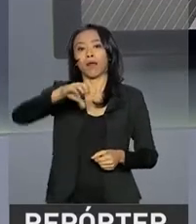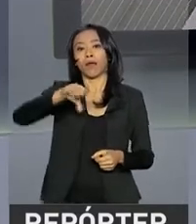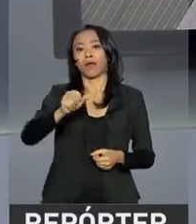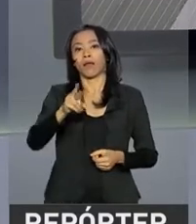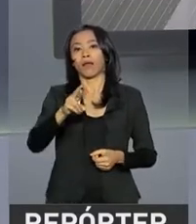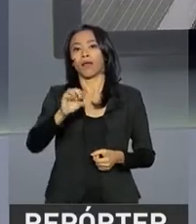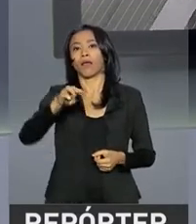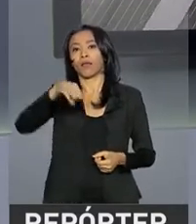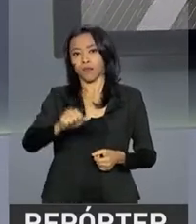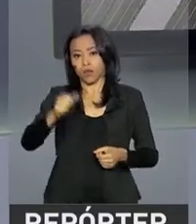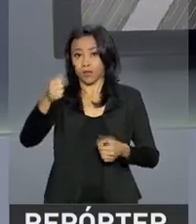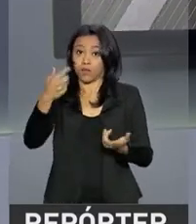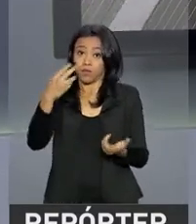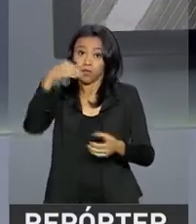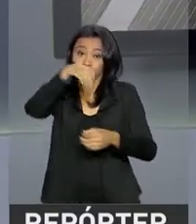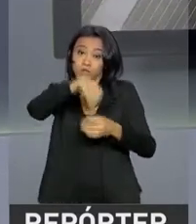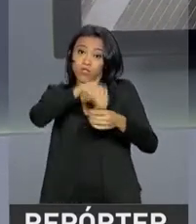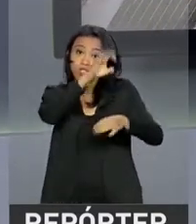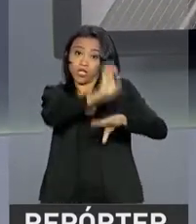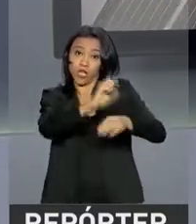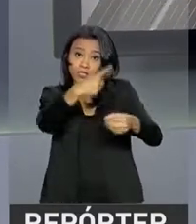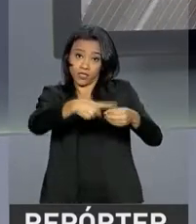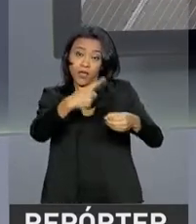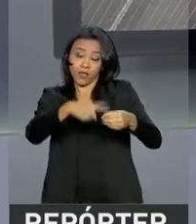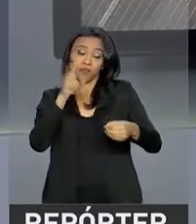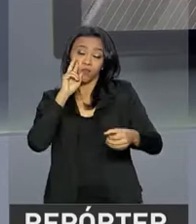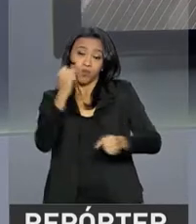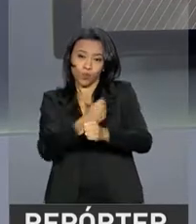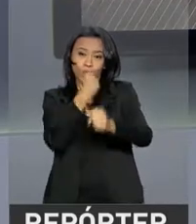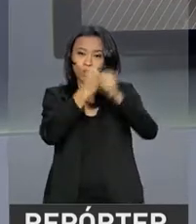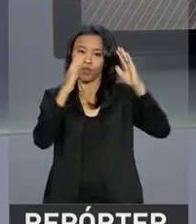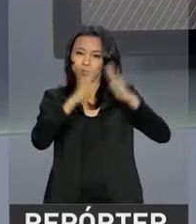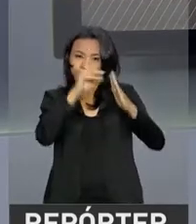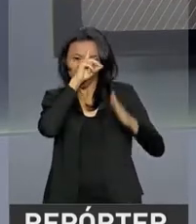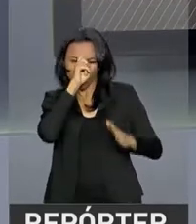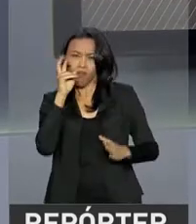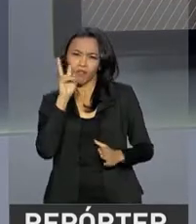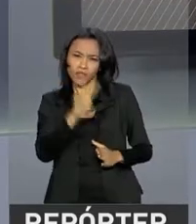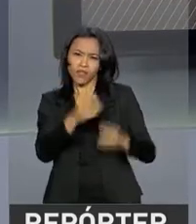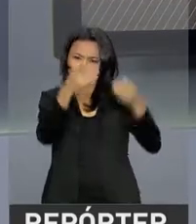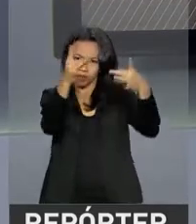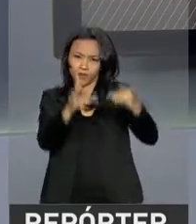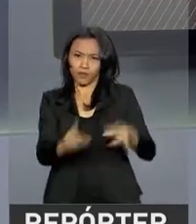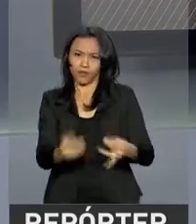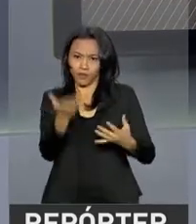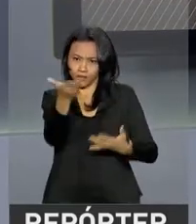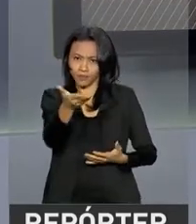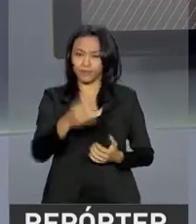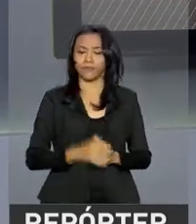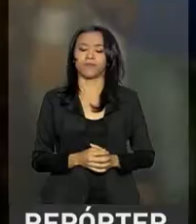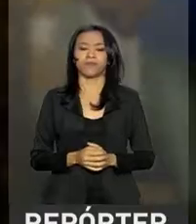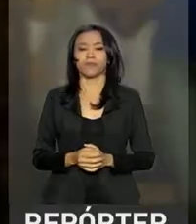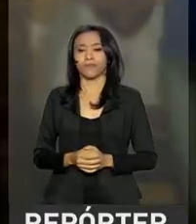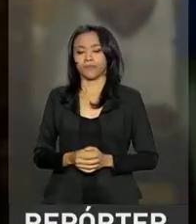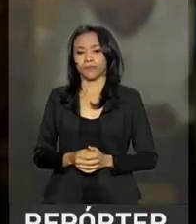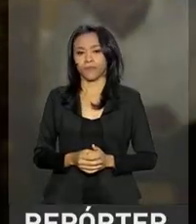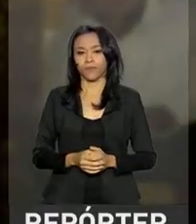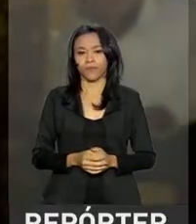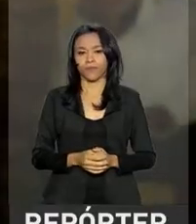de atendimento a repórter da tv nbr márcia fernandes está lá e traz os detalhes para a gente